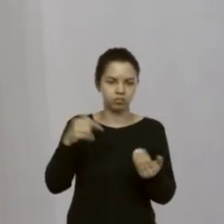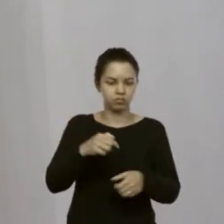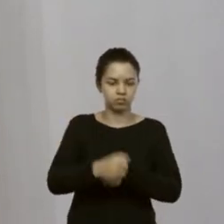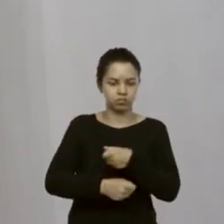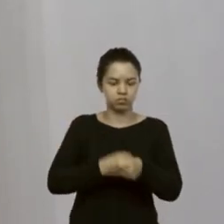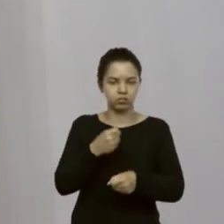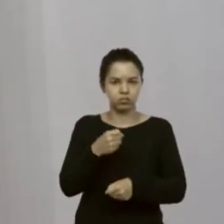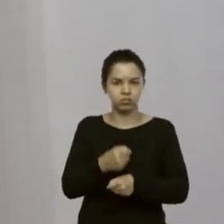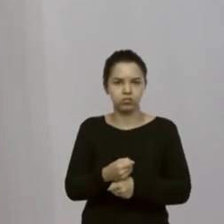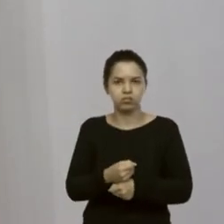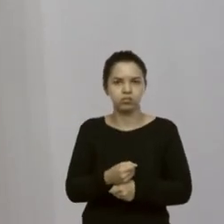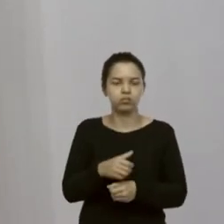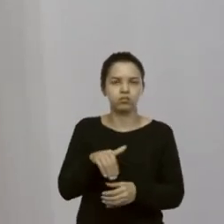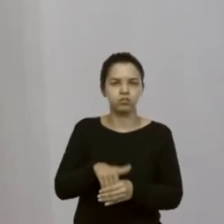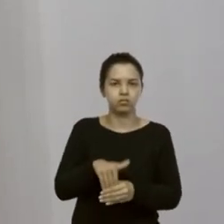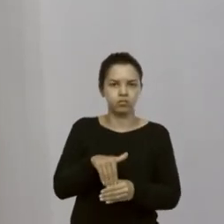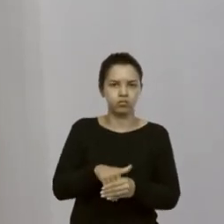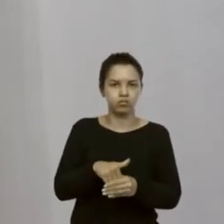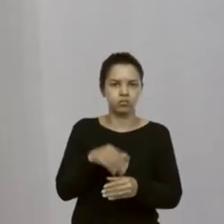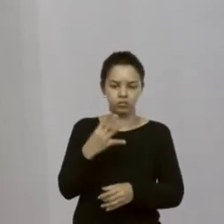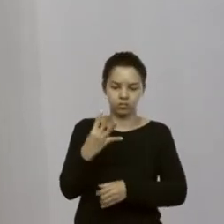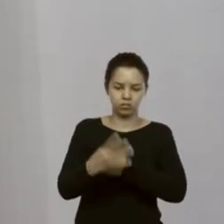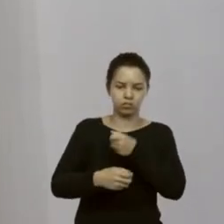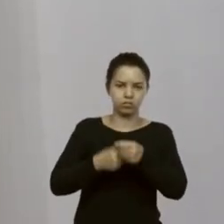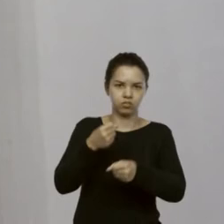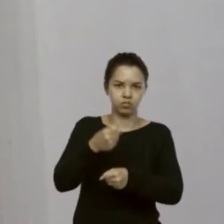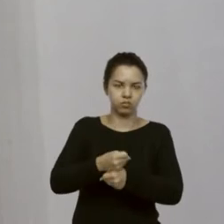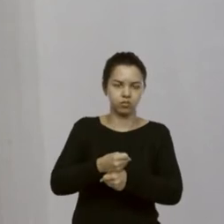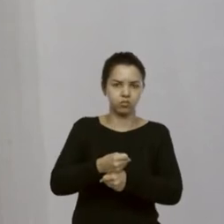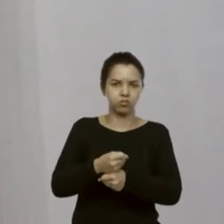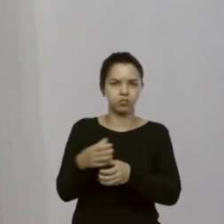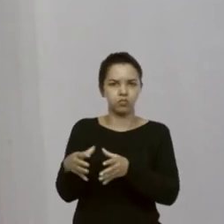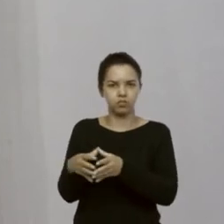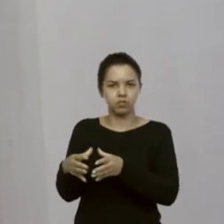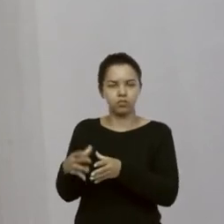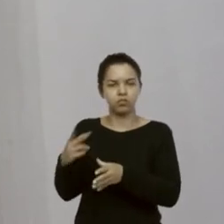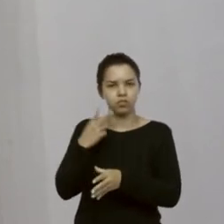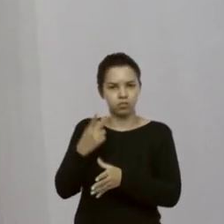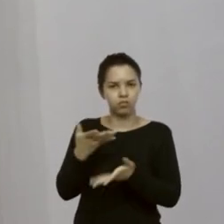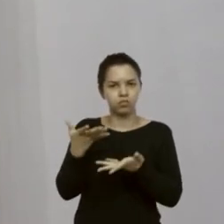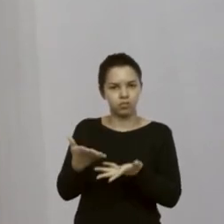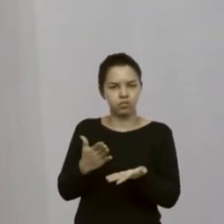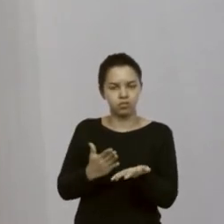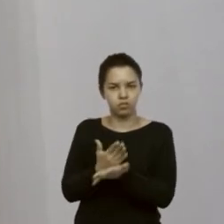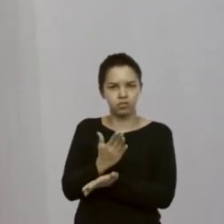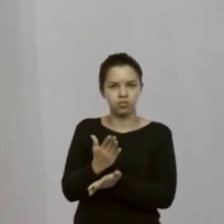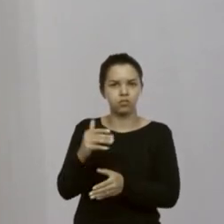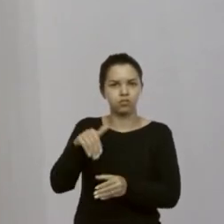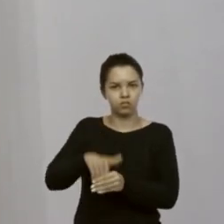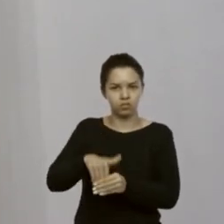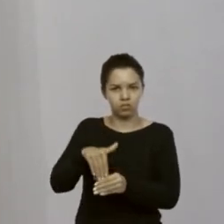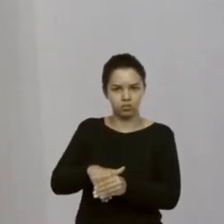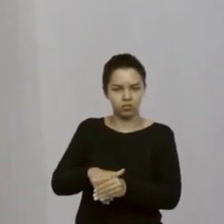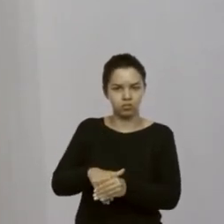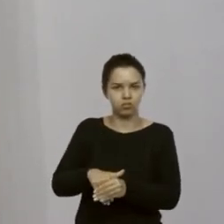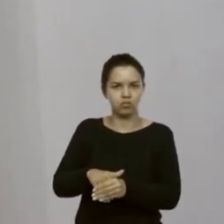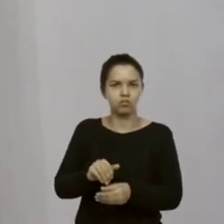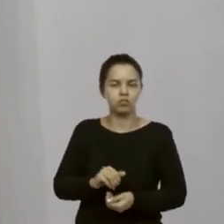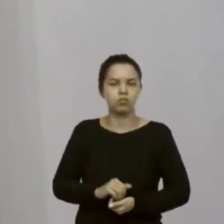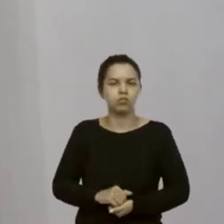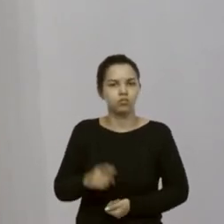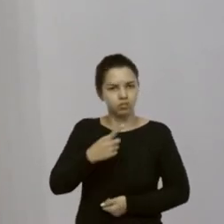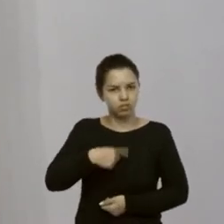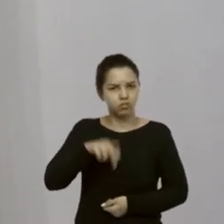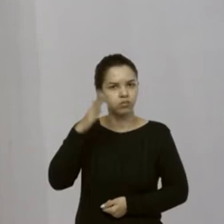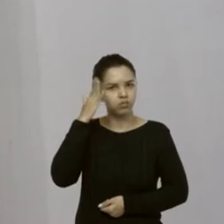eleições. A cada 4 anos, a classe política busca sua aprovação por meio do voto, apesar de que sabemos que